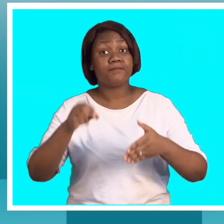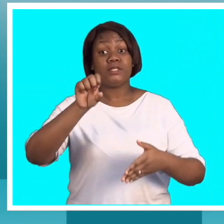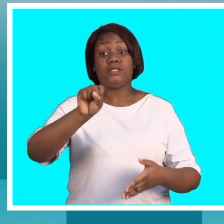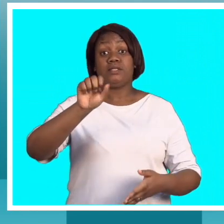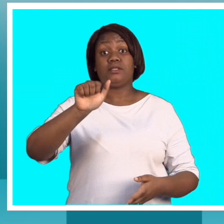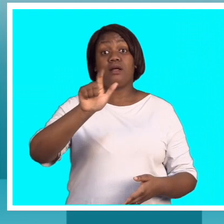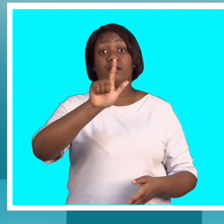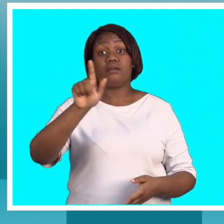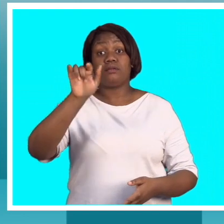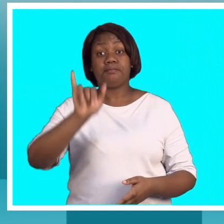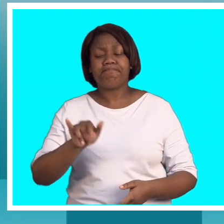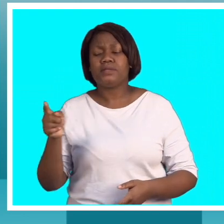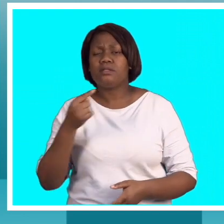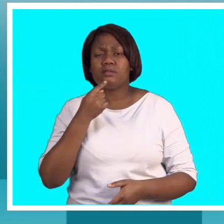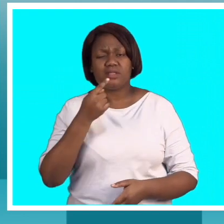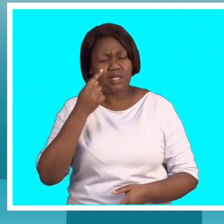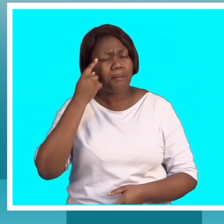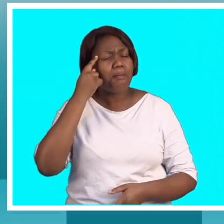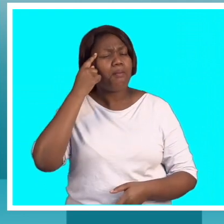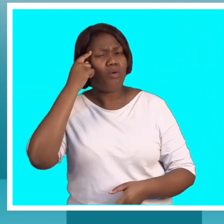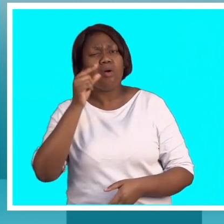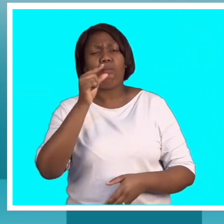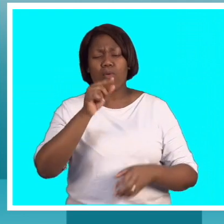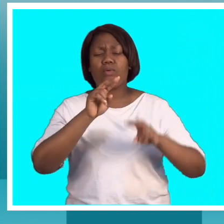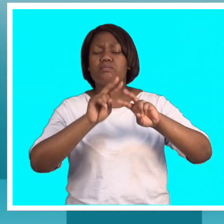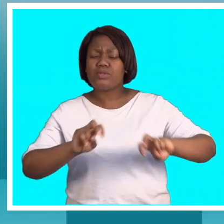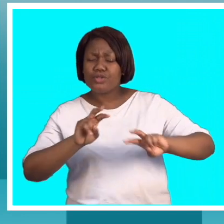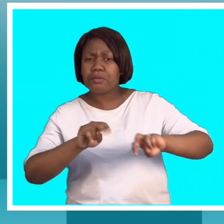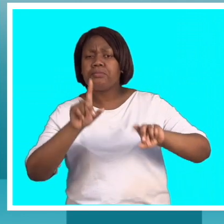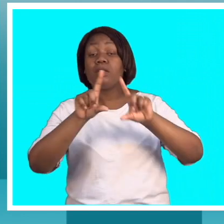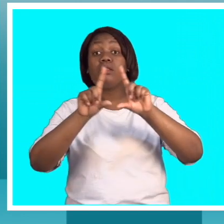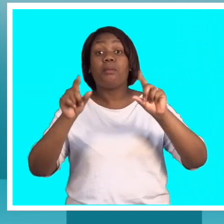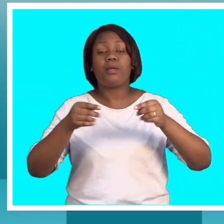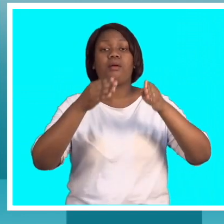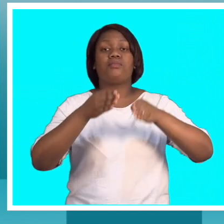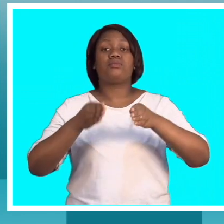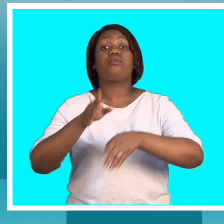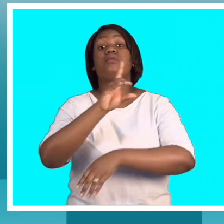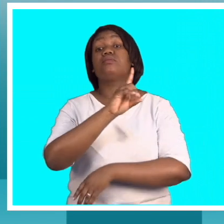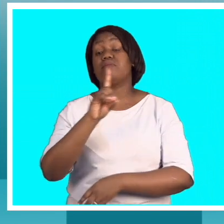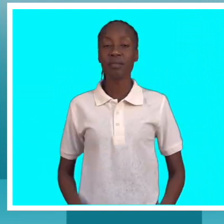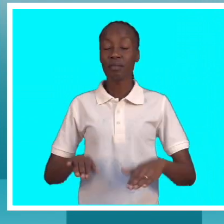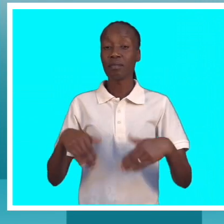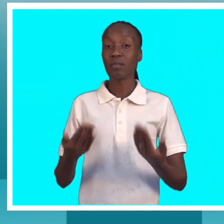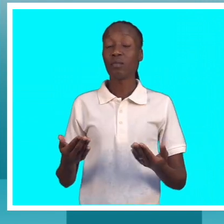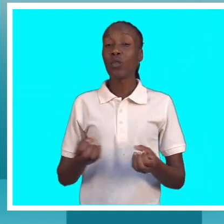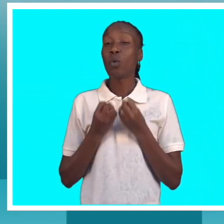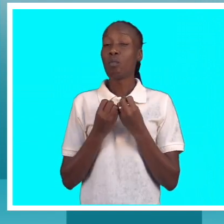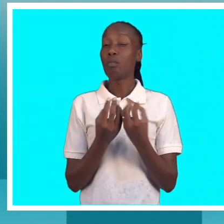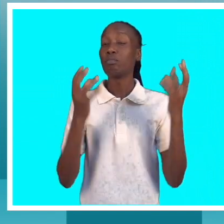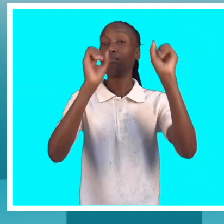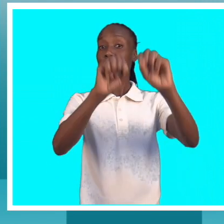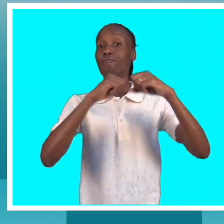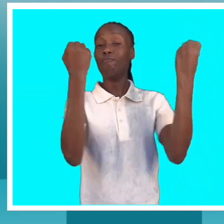ocasião, Sally lamentou o facto de poucas pesquisas incluírem pessoas com deficiência. Muitas